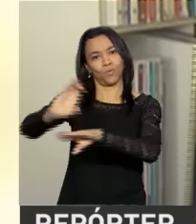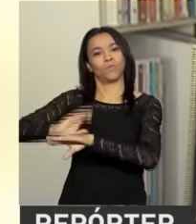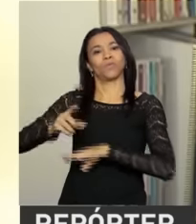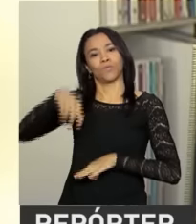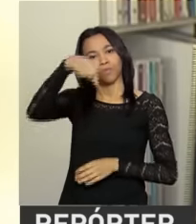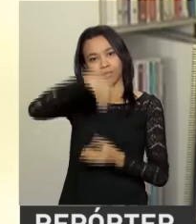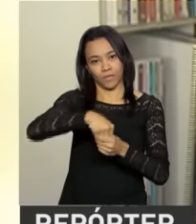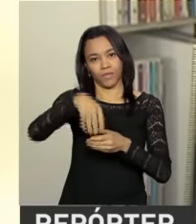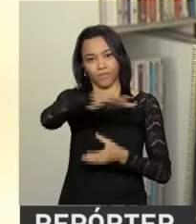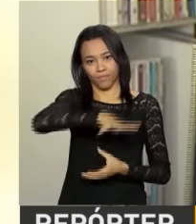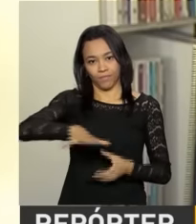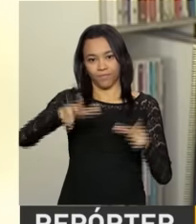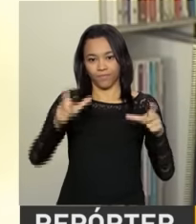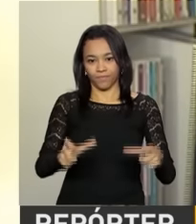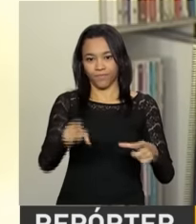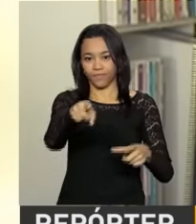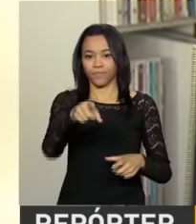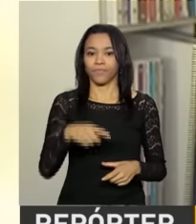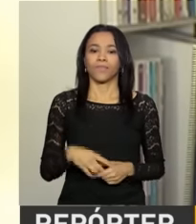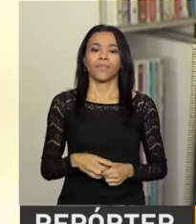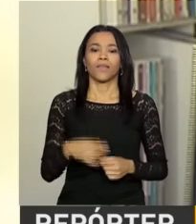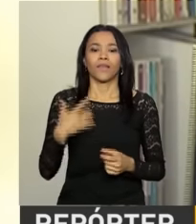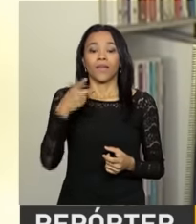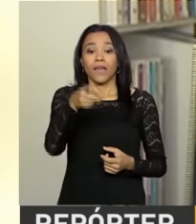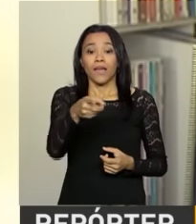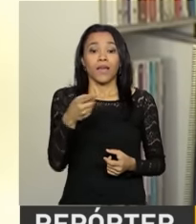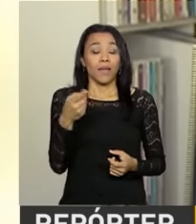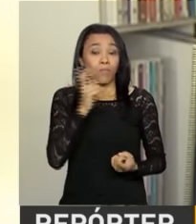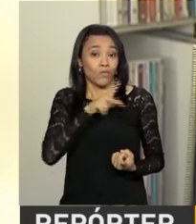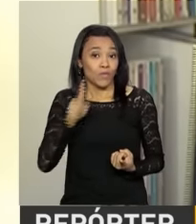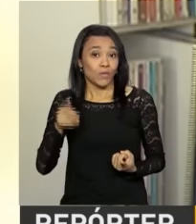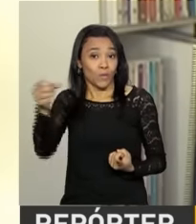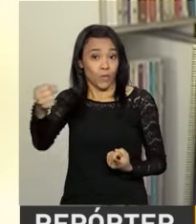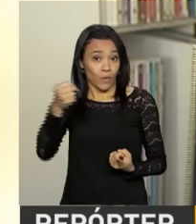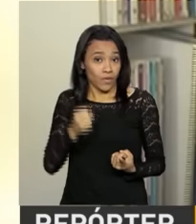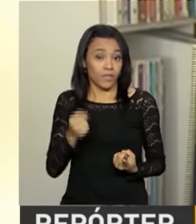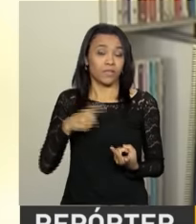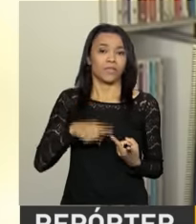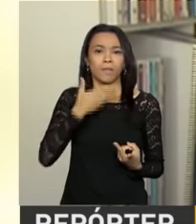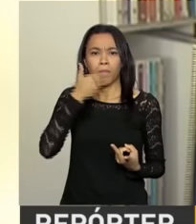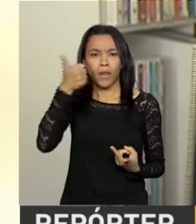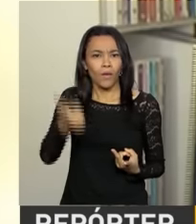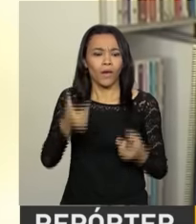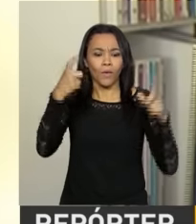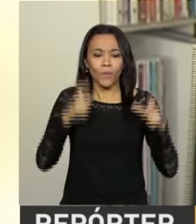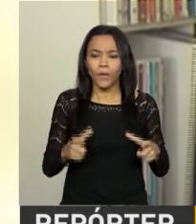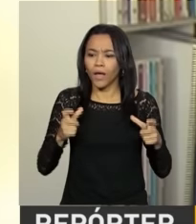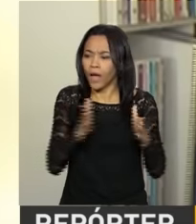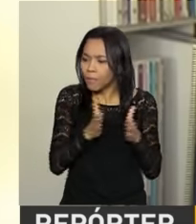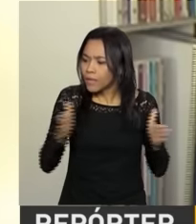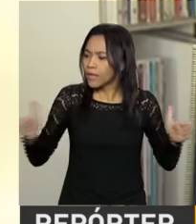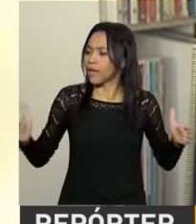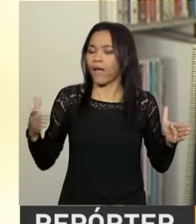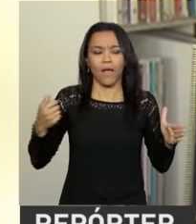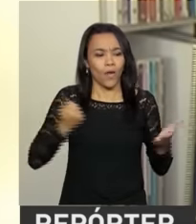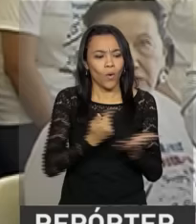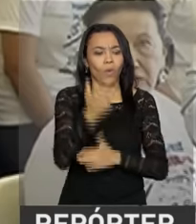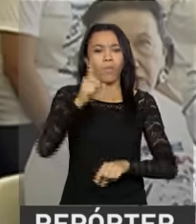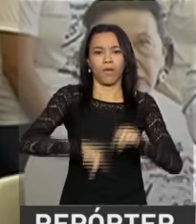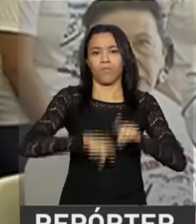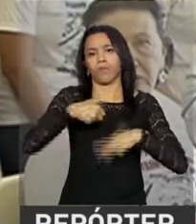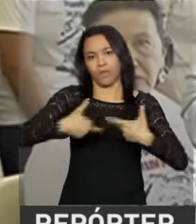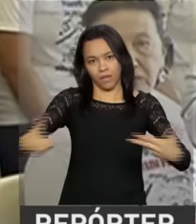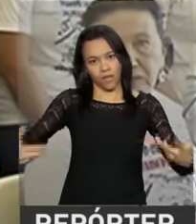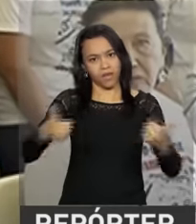atividades. O retorno é enorme. Atrasando aqui, não tem como pagar os professores, entendeu? Melhorar ainda esse espaço aqui, comprar mais instrumentos musicais.